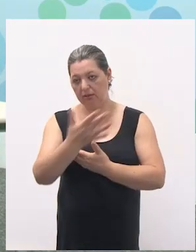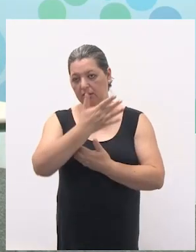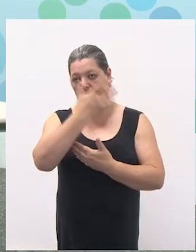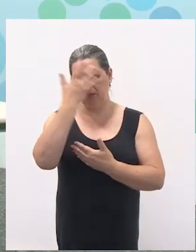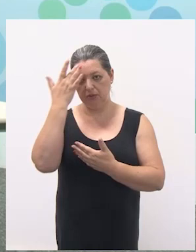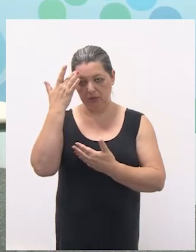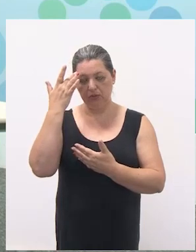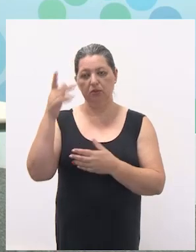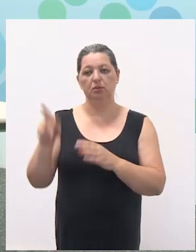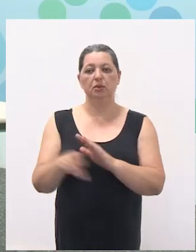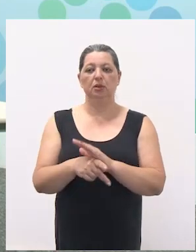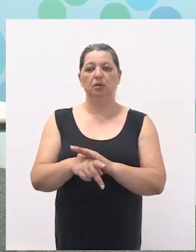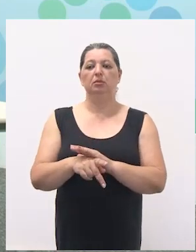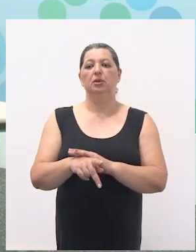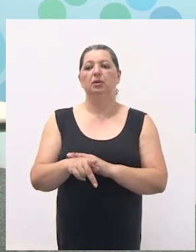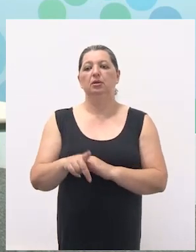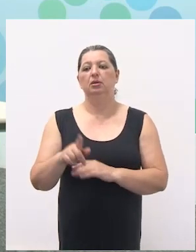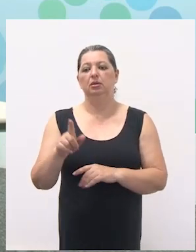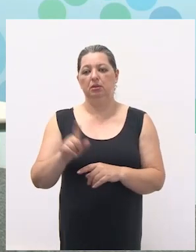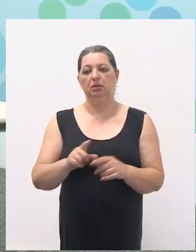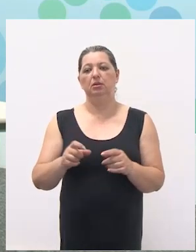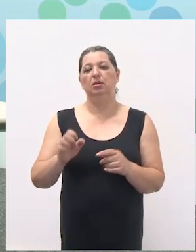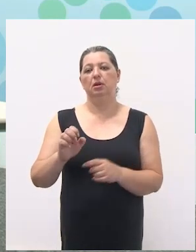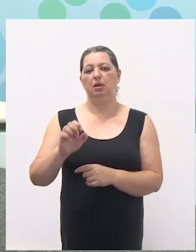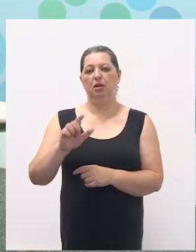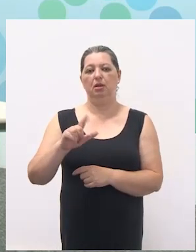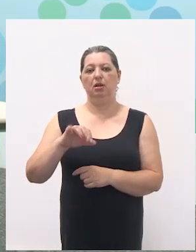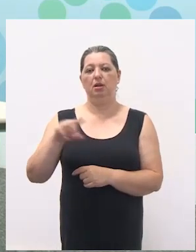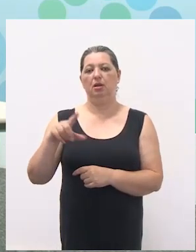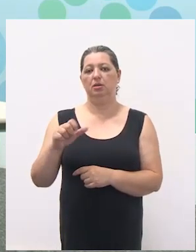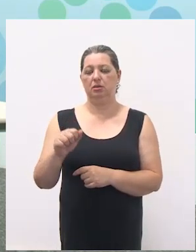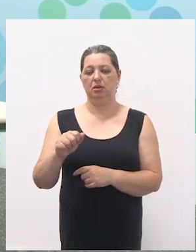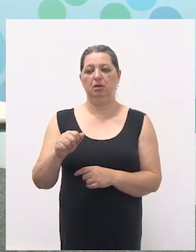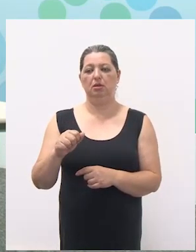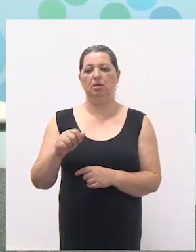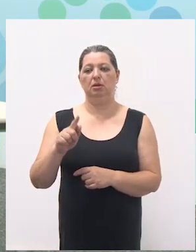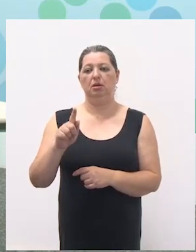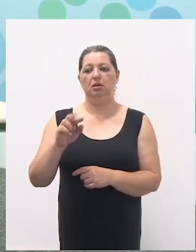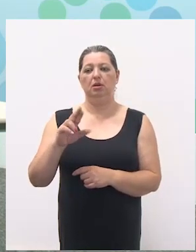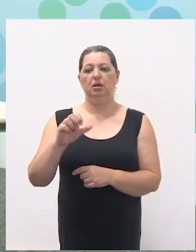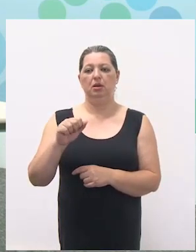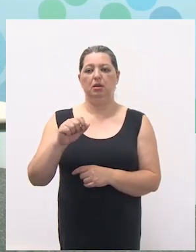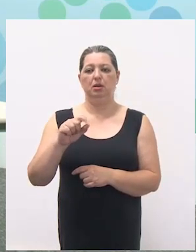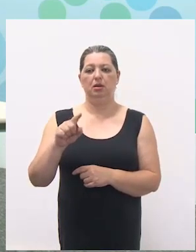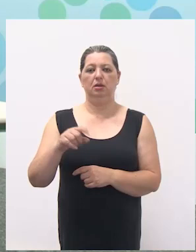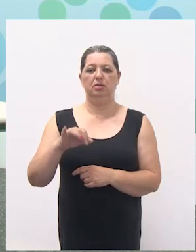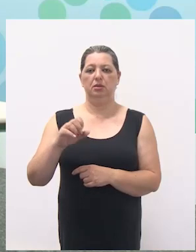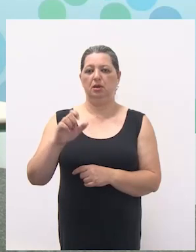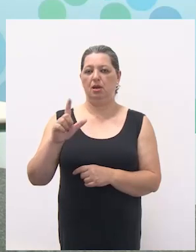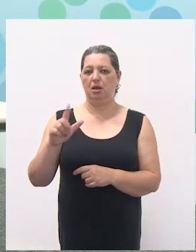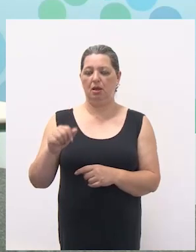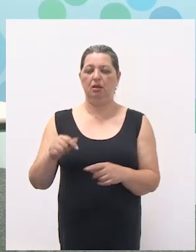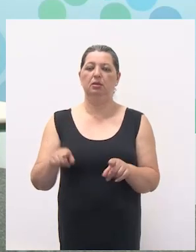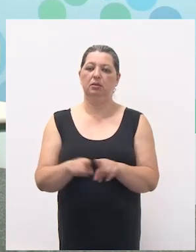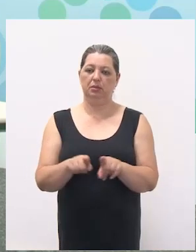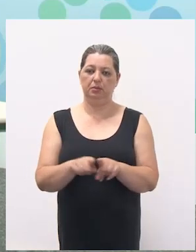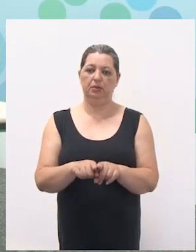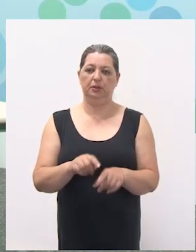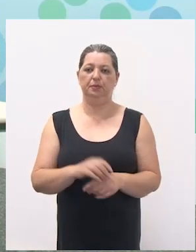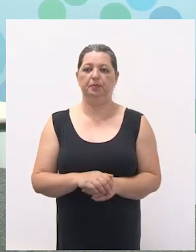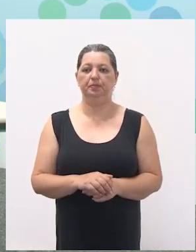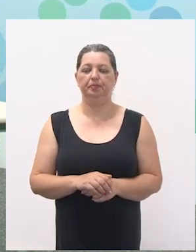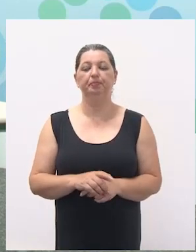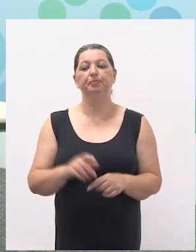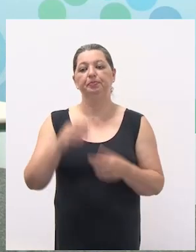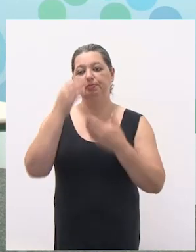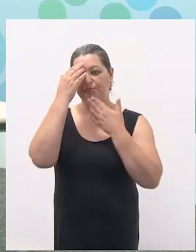DE, o Paulo. Quero agradecer a Elisa, a Graziela, que é a minha PCNP. E também agradecer imensamente o